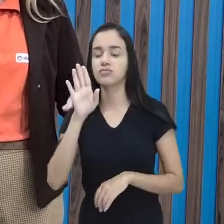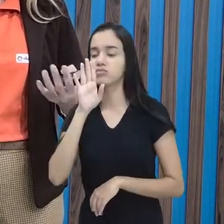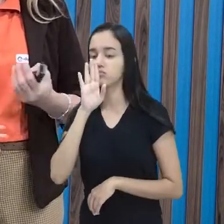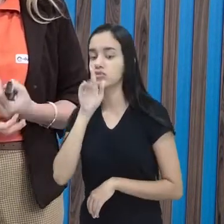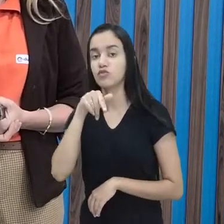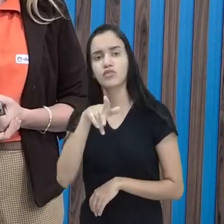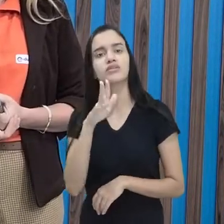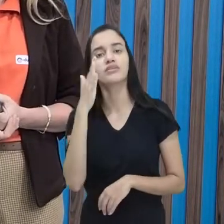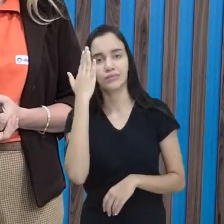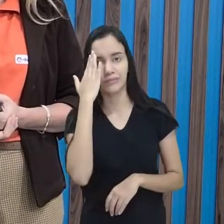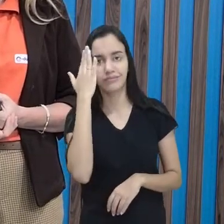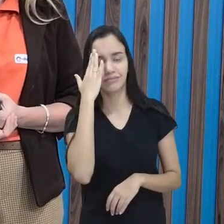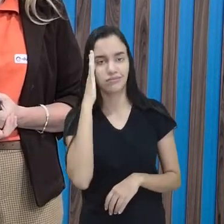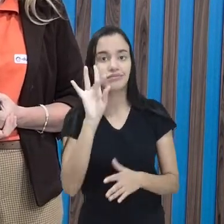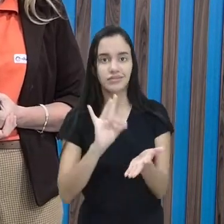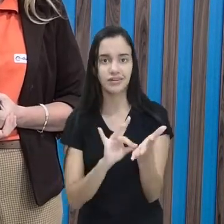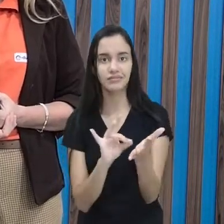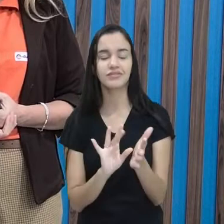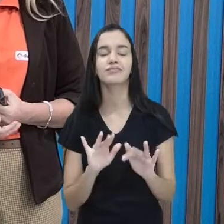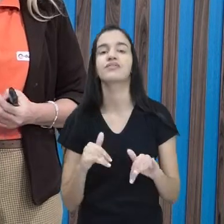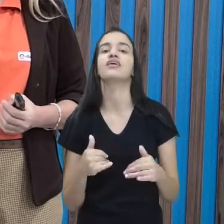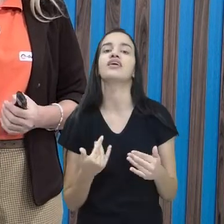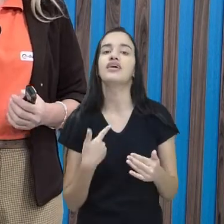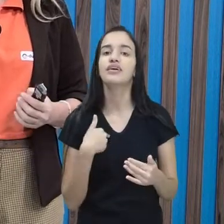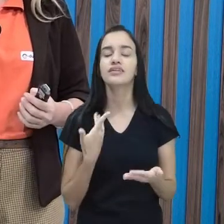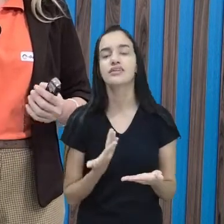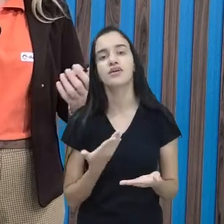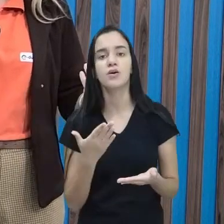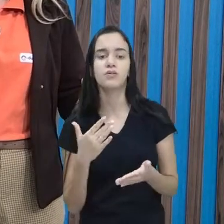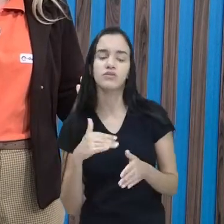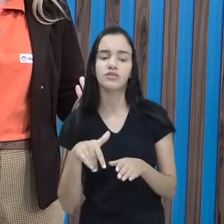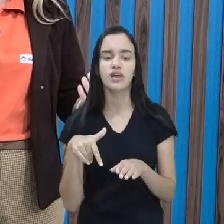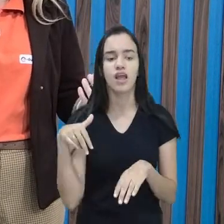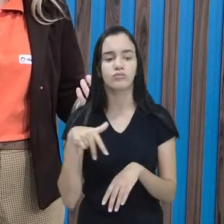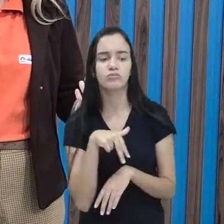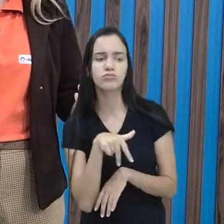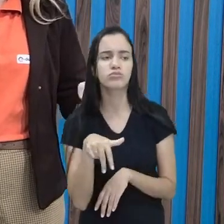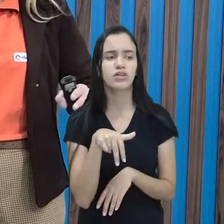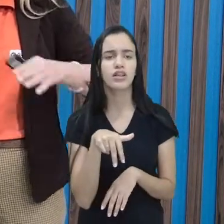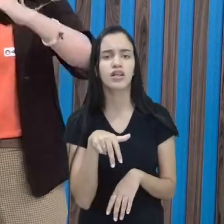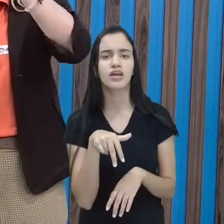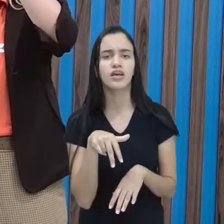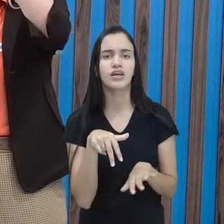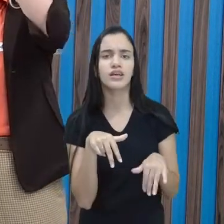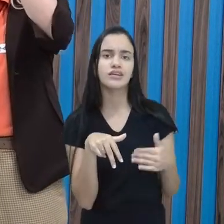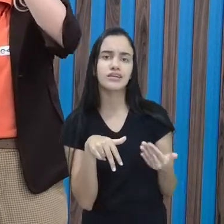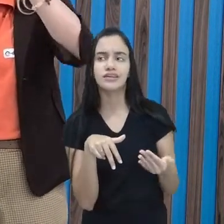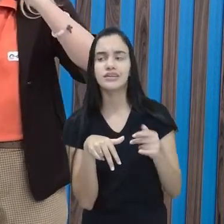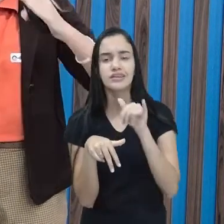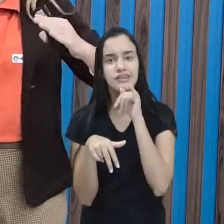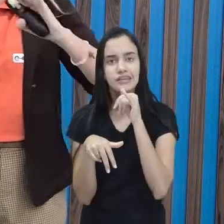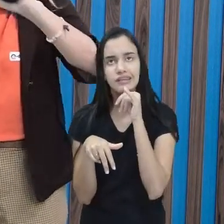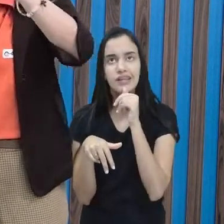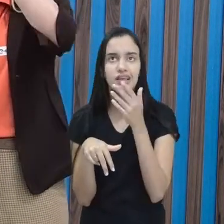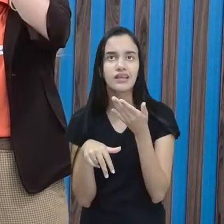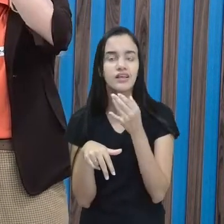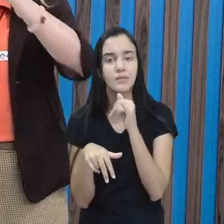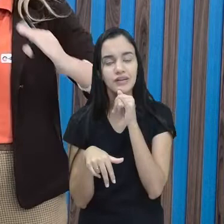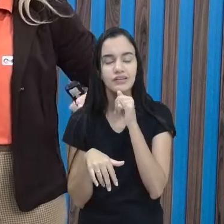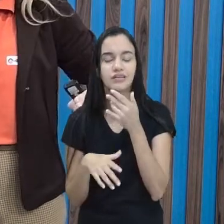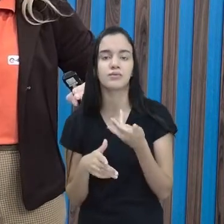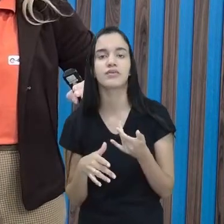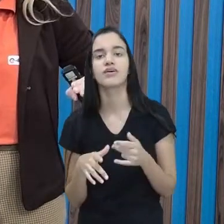que isso quer dizer, não é verdade? Passa por outro lugar, tem uma buzina e um corte assim no meio, uma